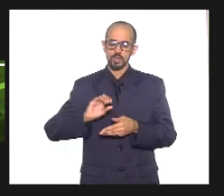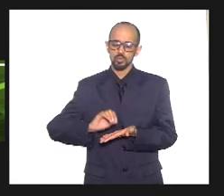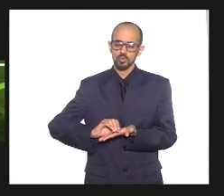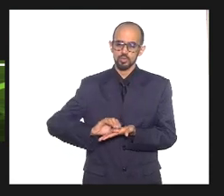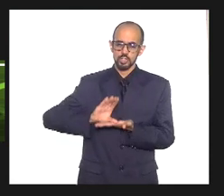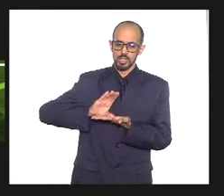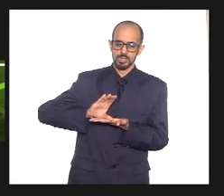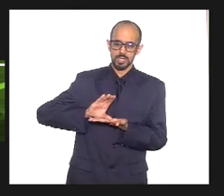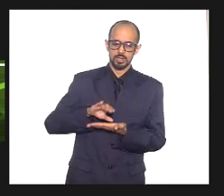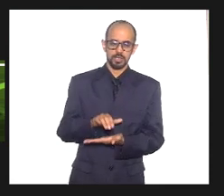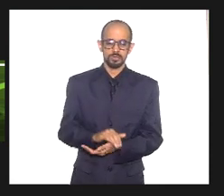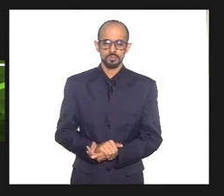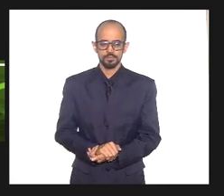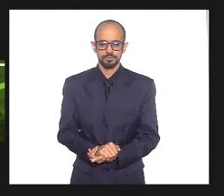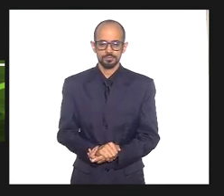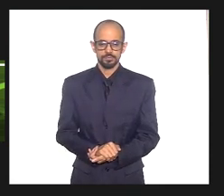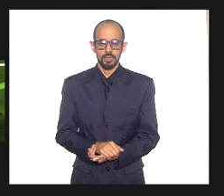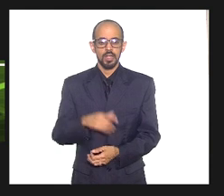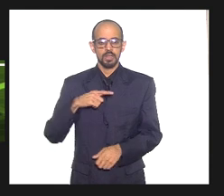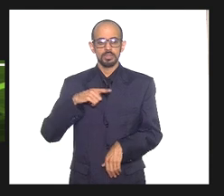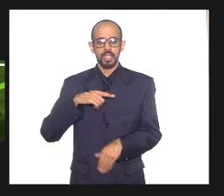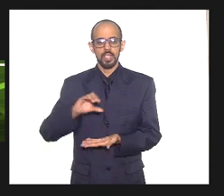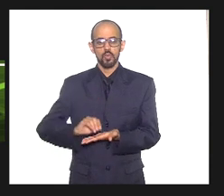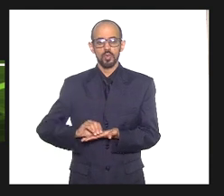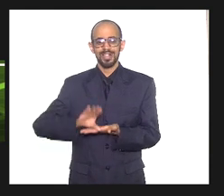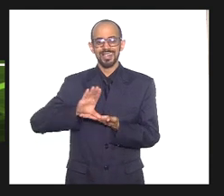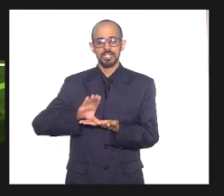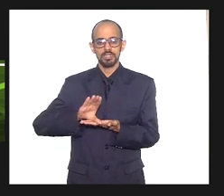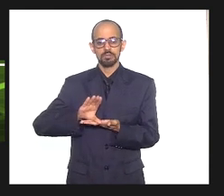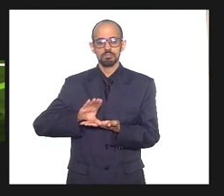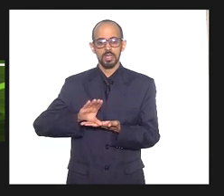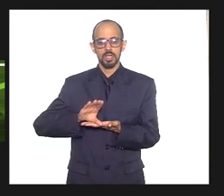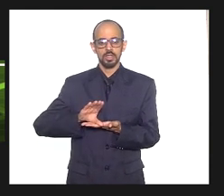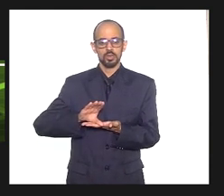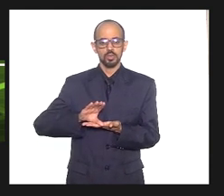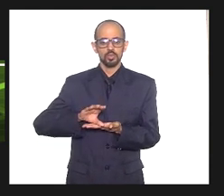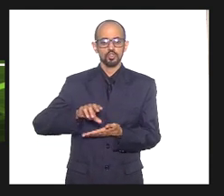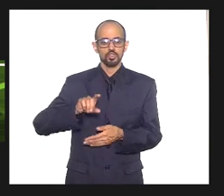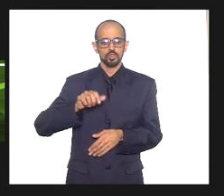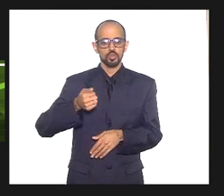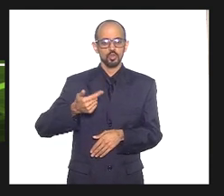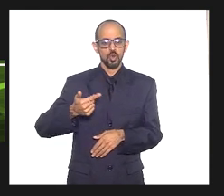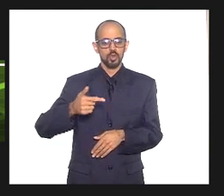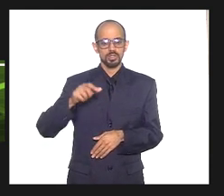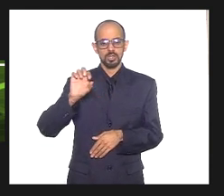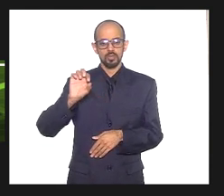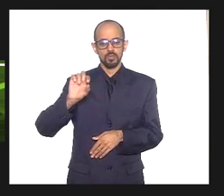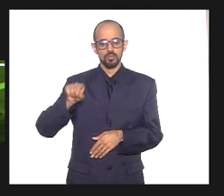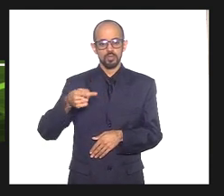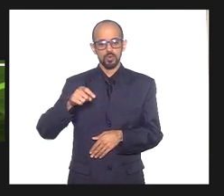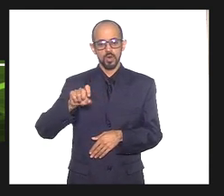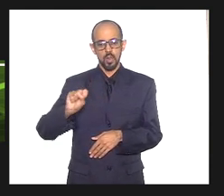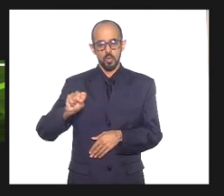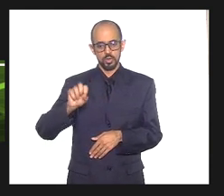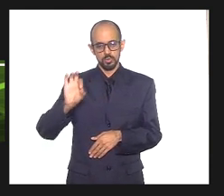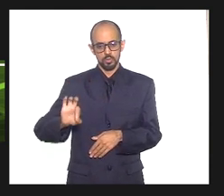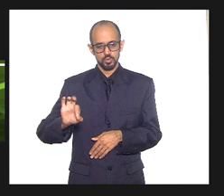receitas. Há um crescimento nominal de 12,8%, quando deflacionado